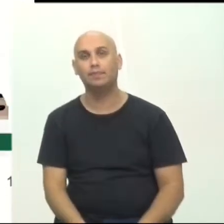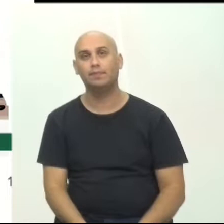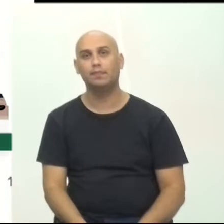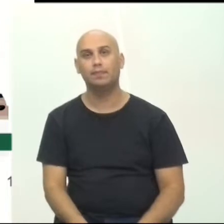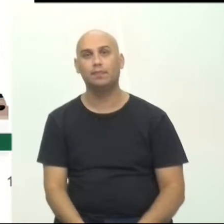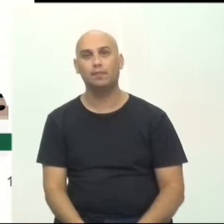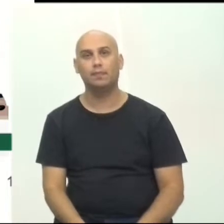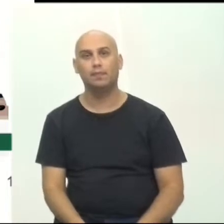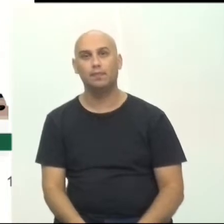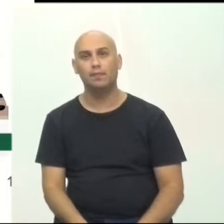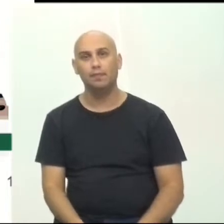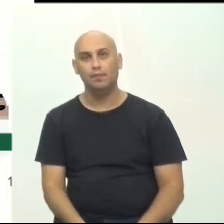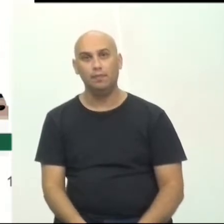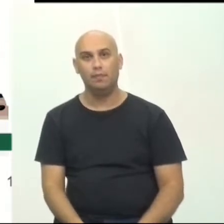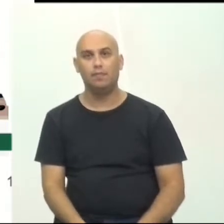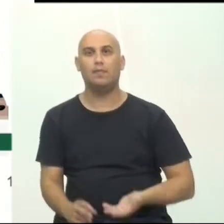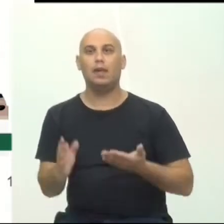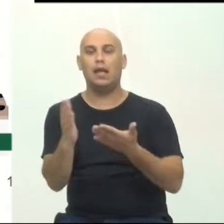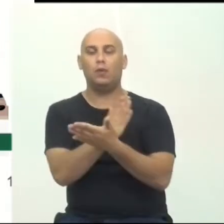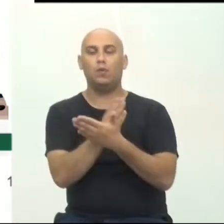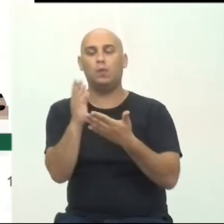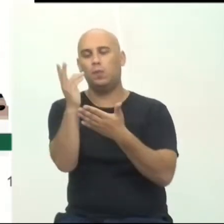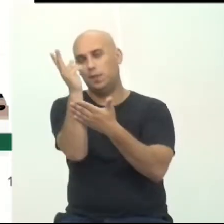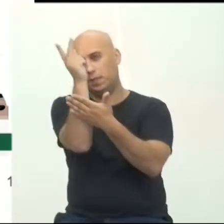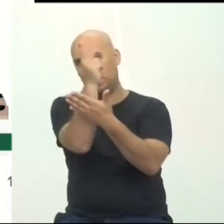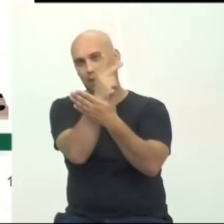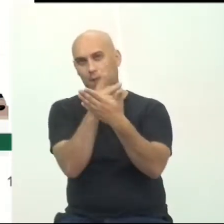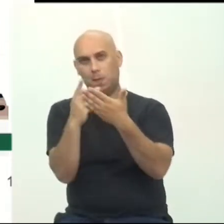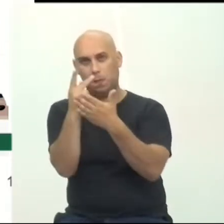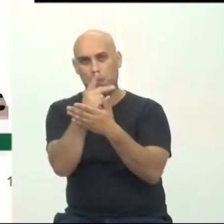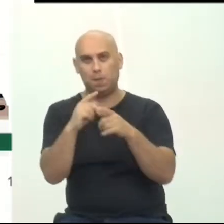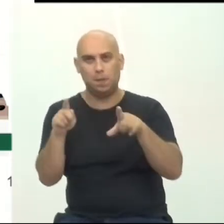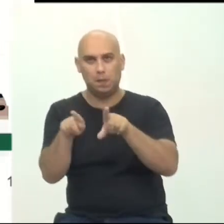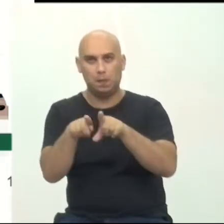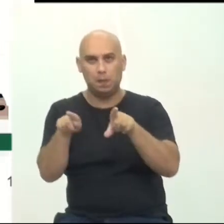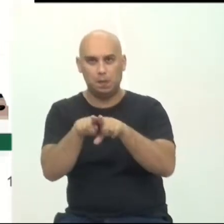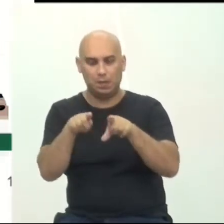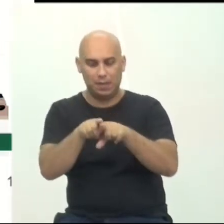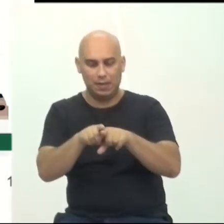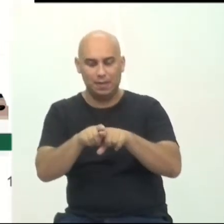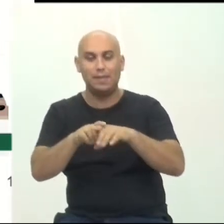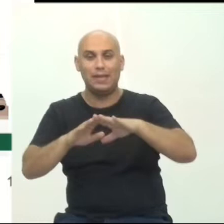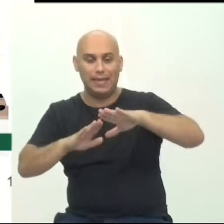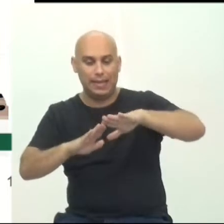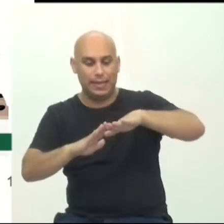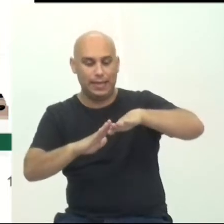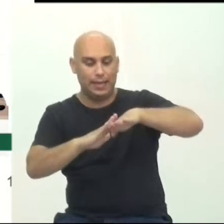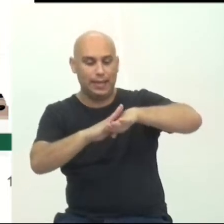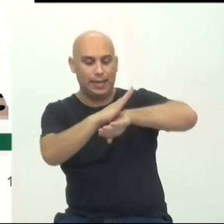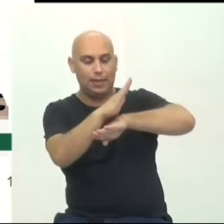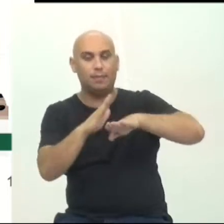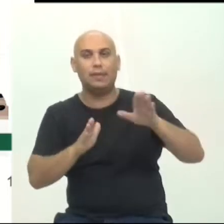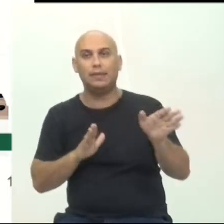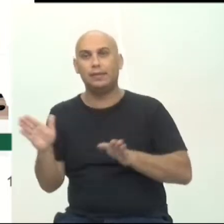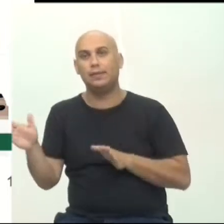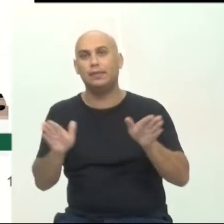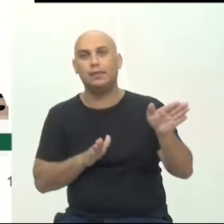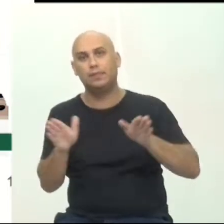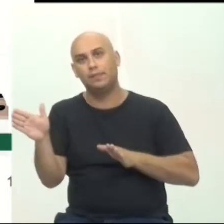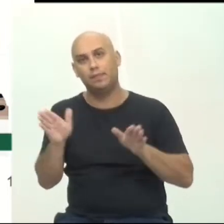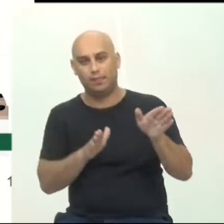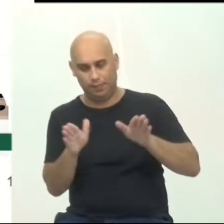Ali naquela imagem também dá de ver que tem uma rampa de acessibilidade. Então, foi pensado onde tem os desníveis